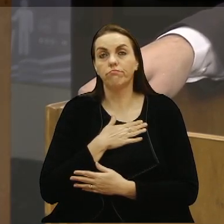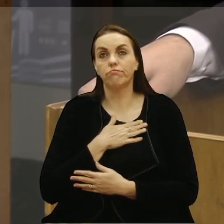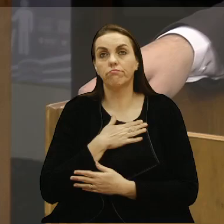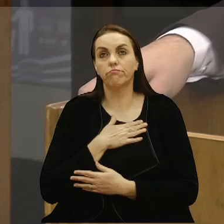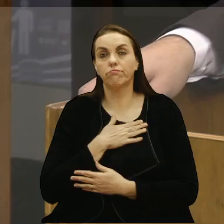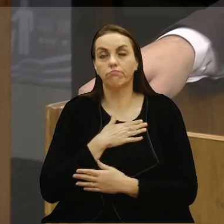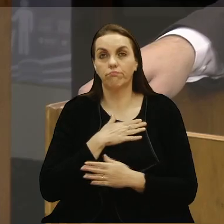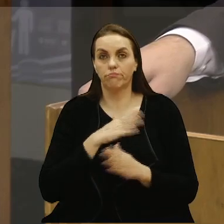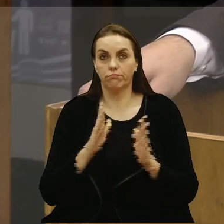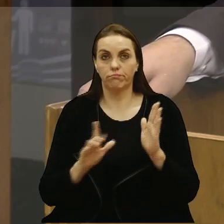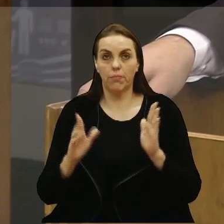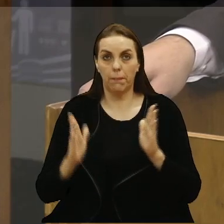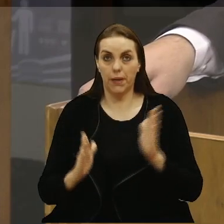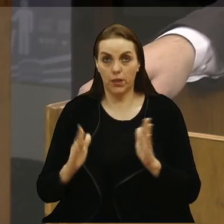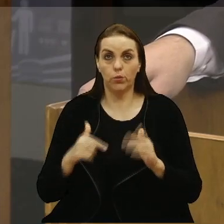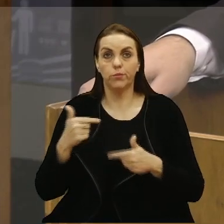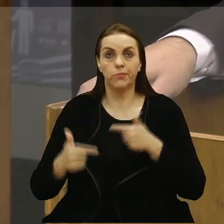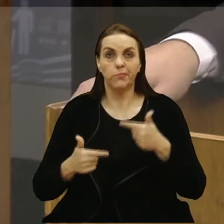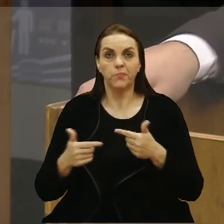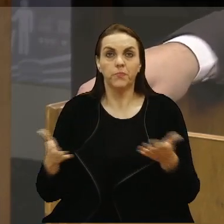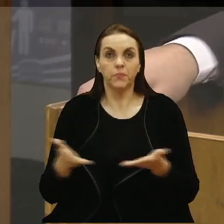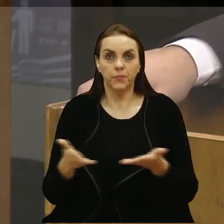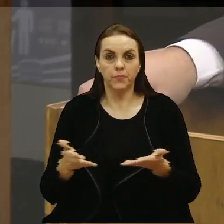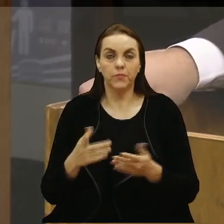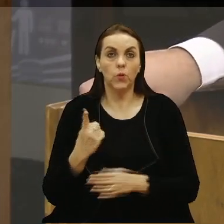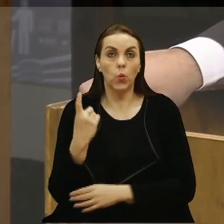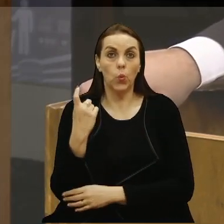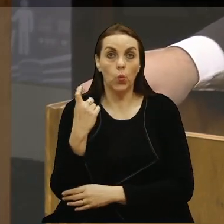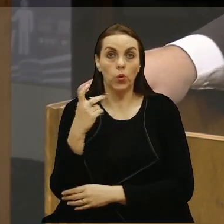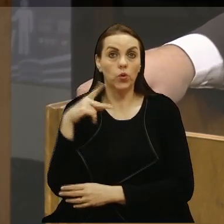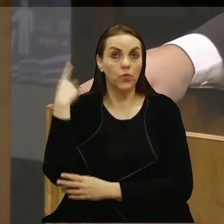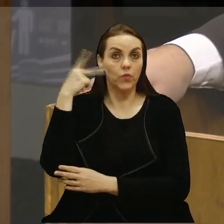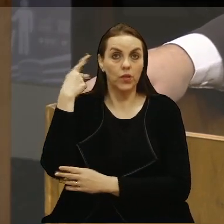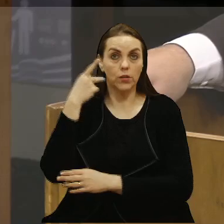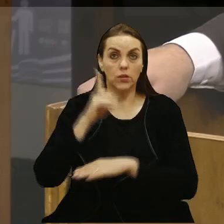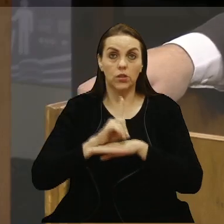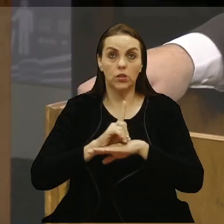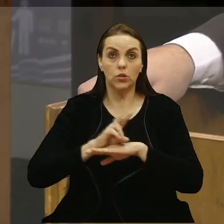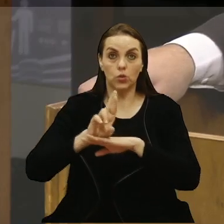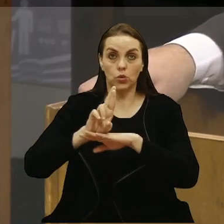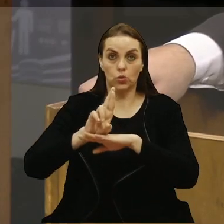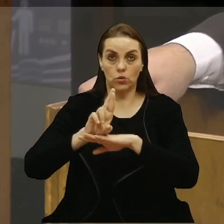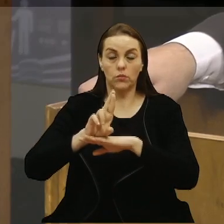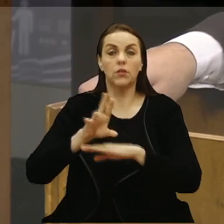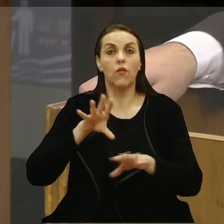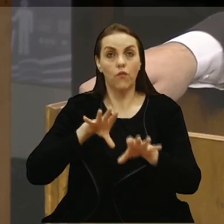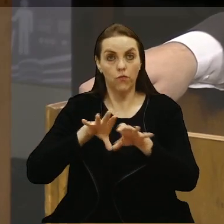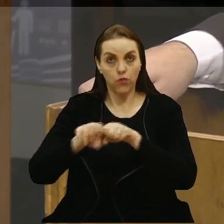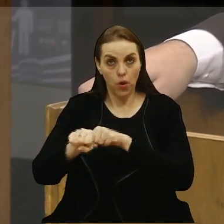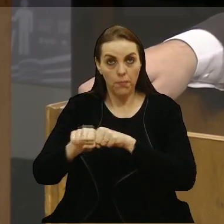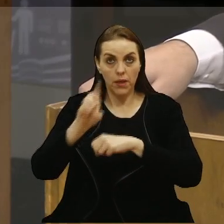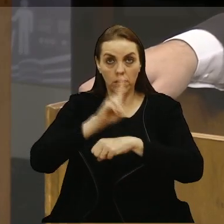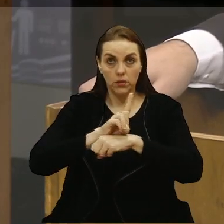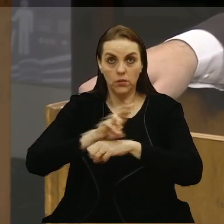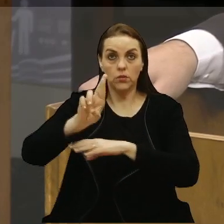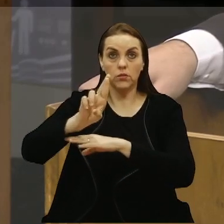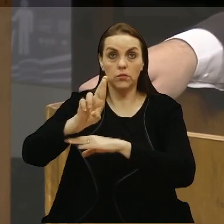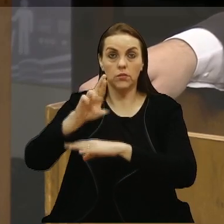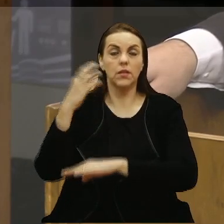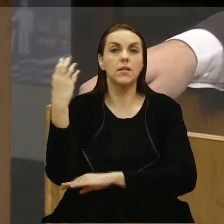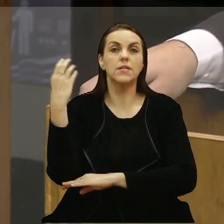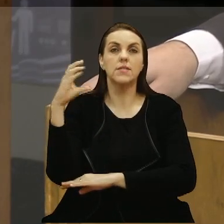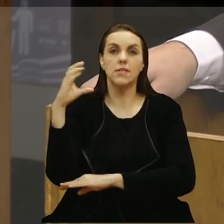dessa legislatura, sou o único vereador doutor com doutorado. Então, a ciência ela